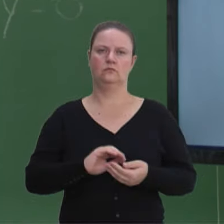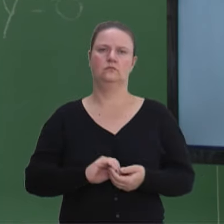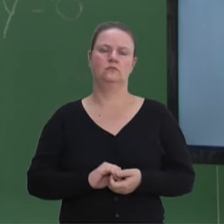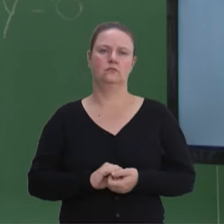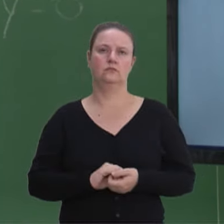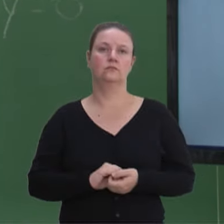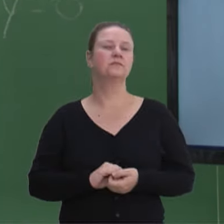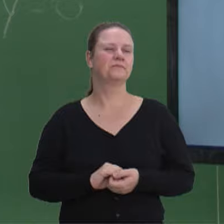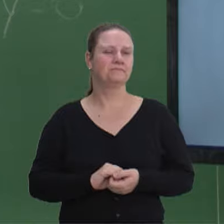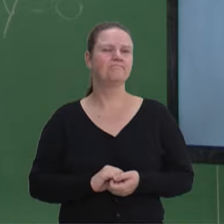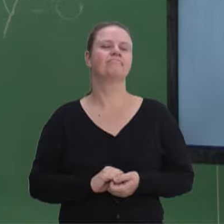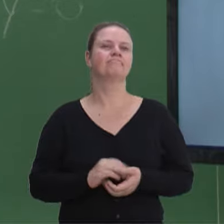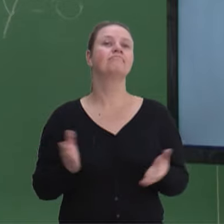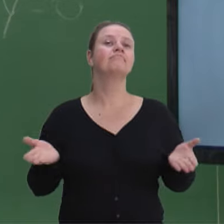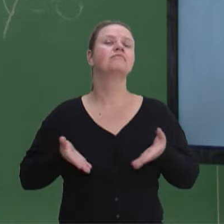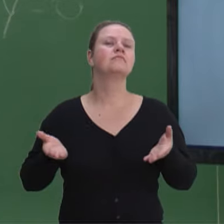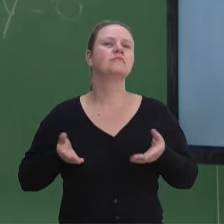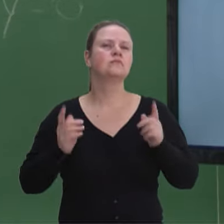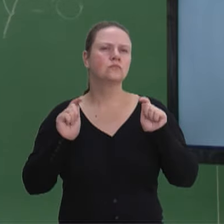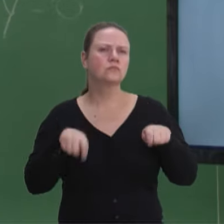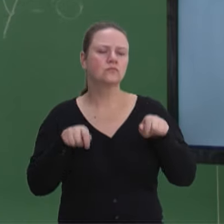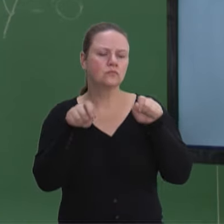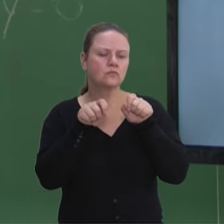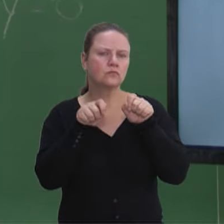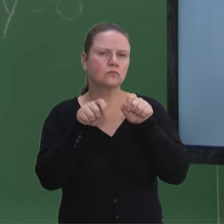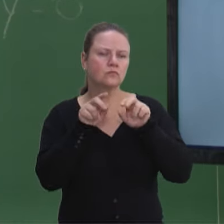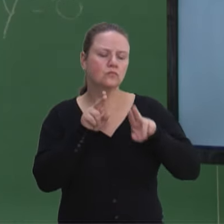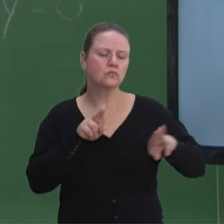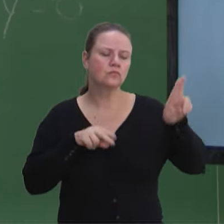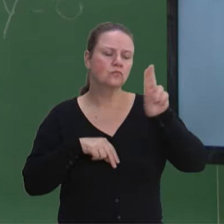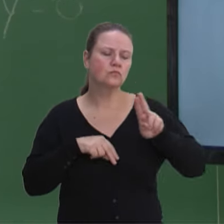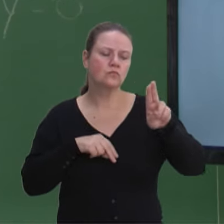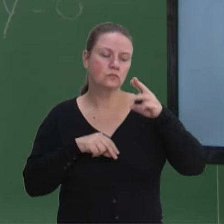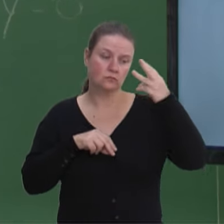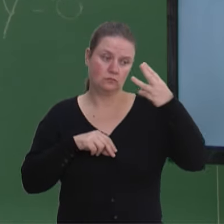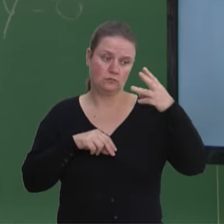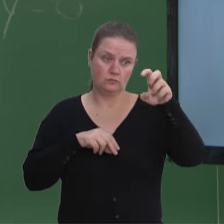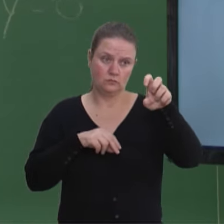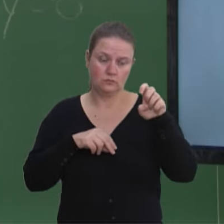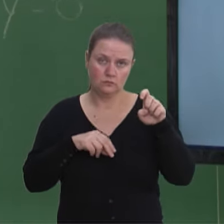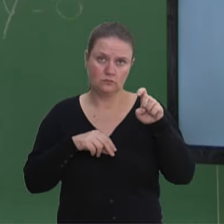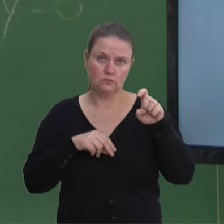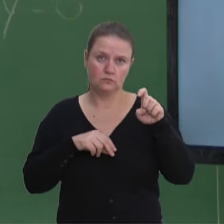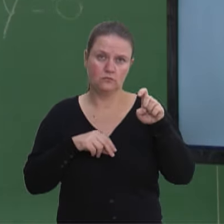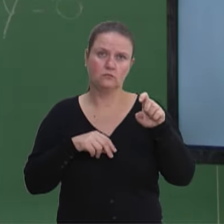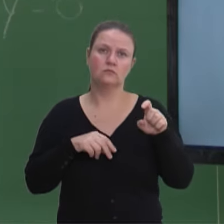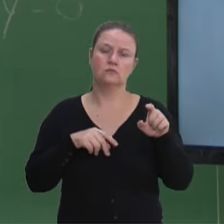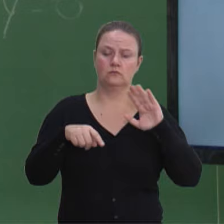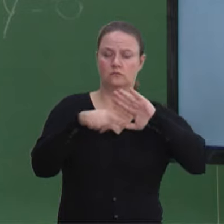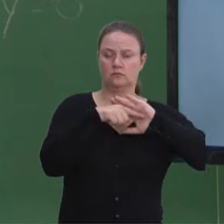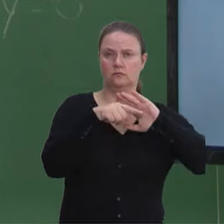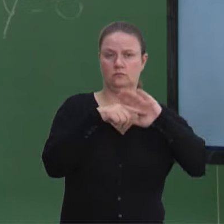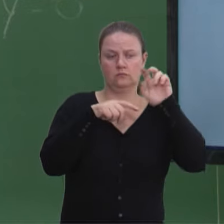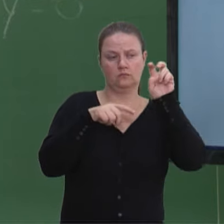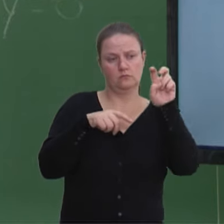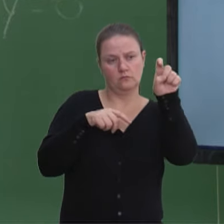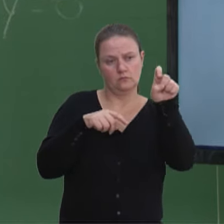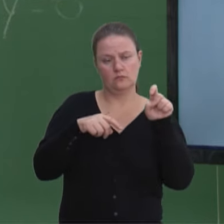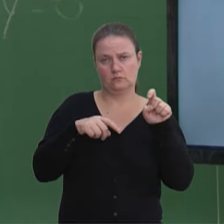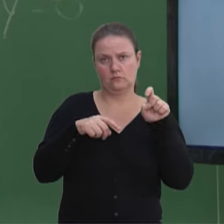Então, vamos lá. Posso usar aqui o 3x com o menos 5x,